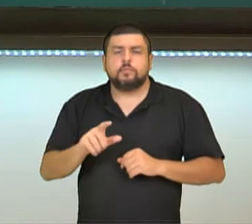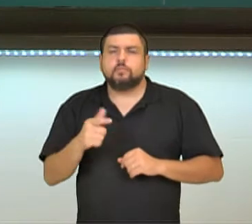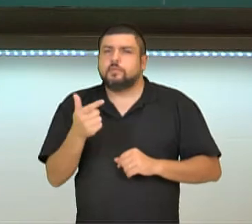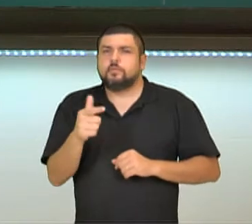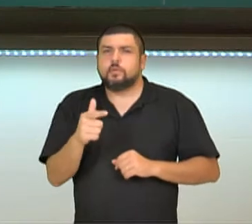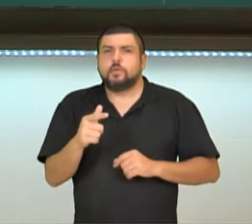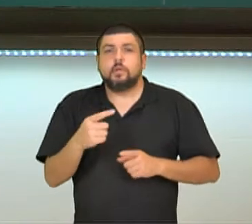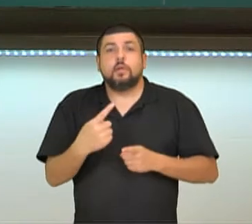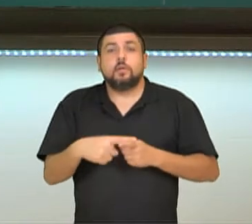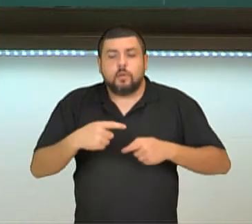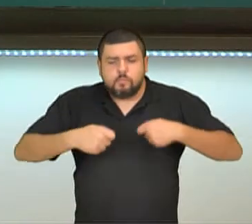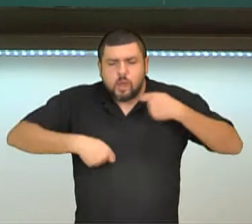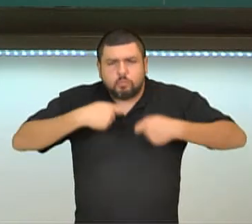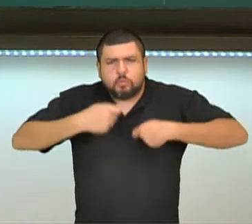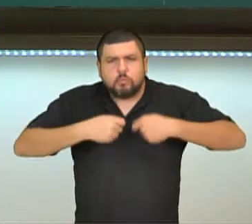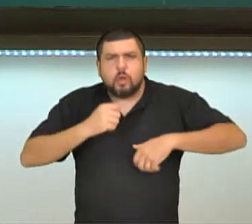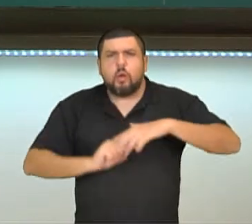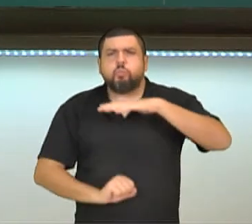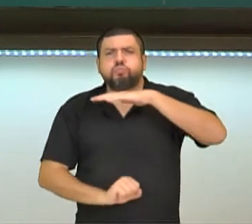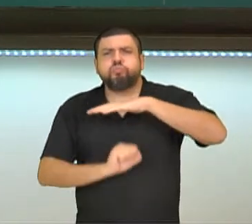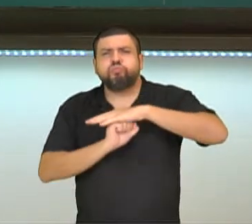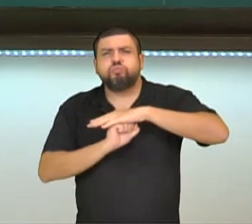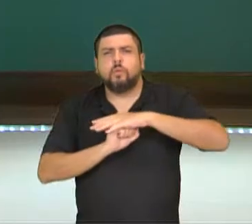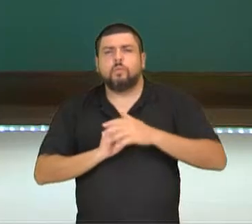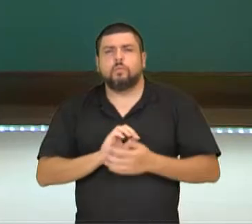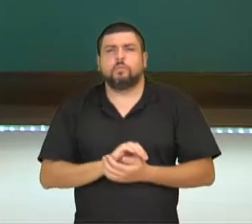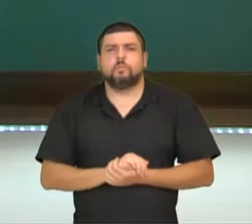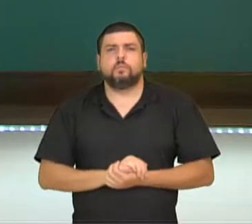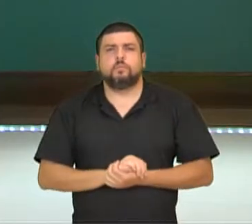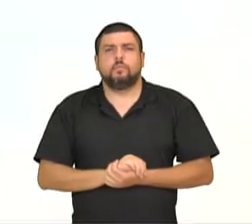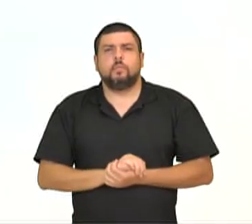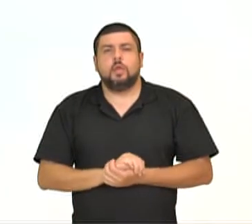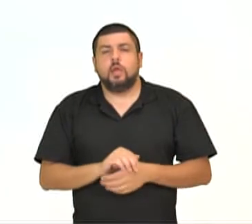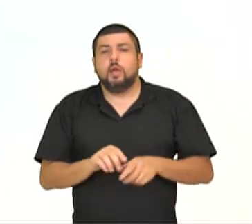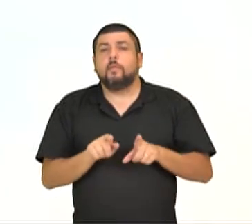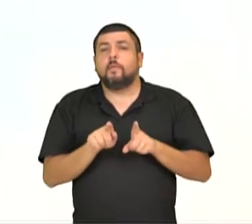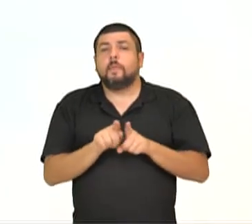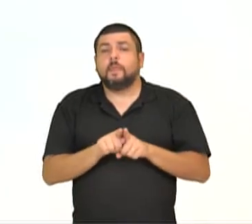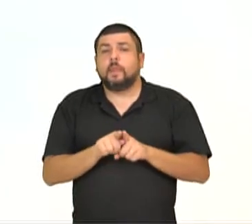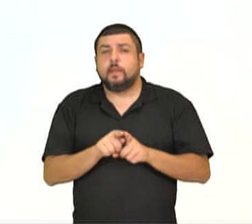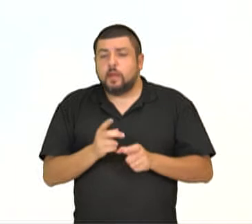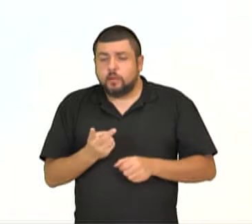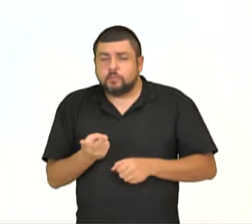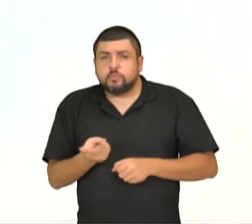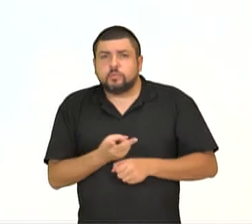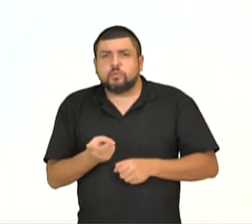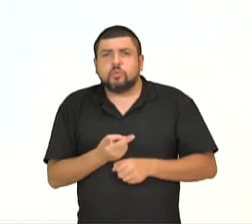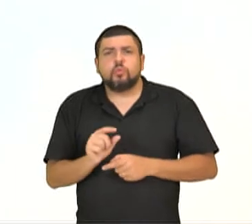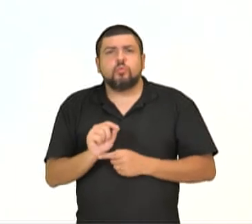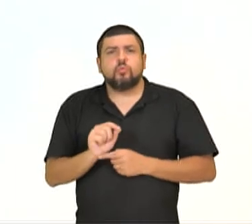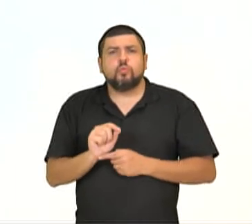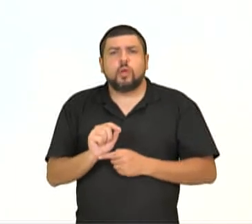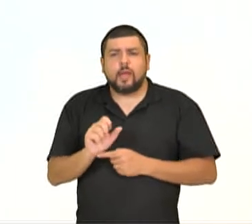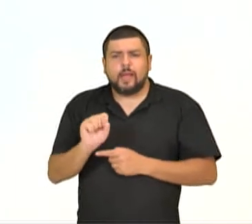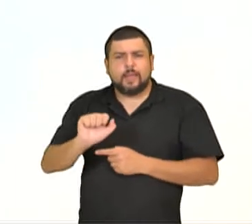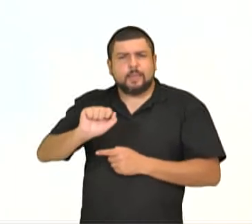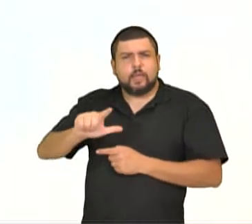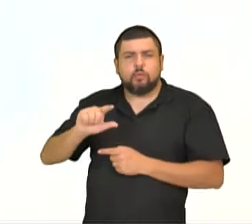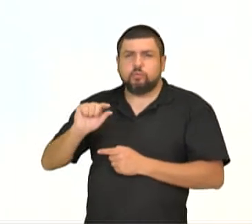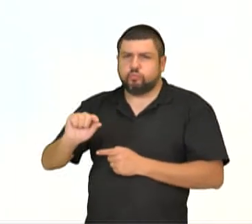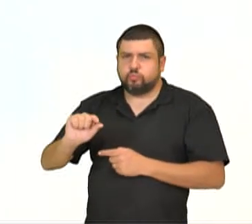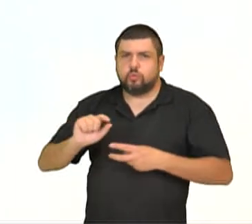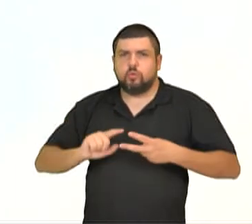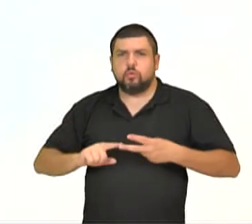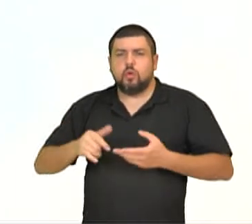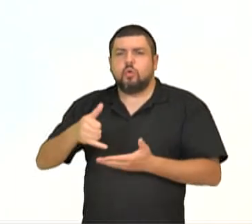sentir saciado. Melhor ainda, quando ambos são preparados com pouco sal e gordura, mas com